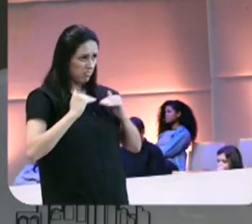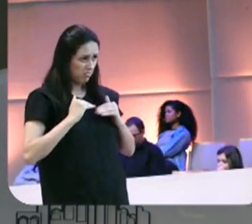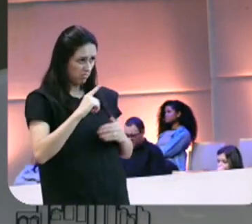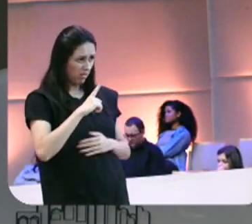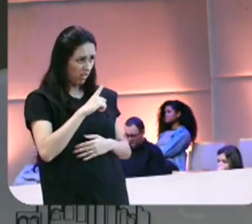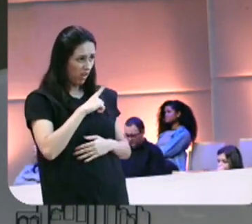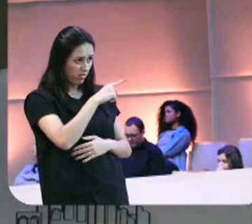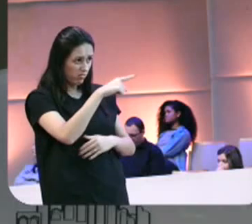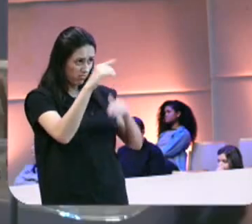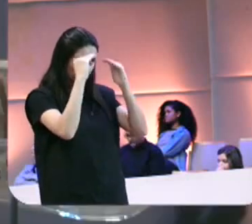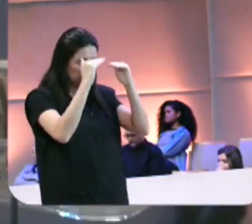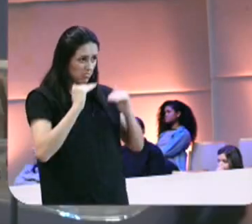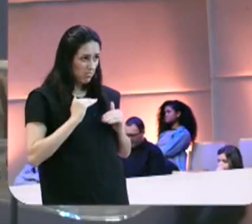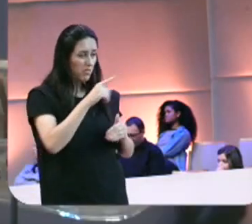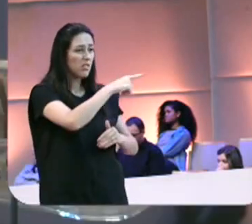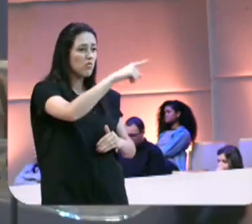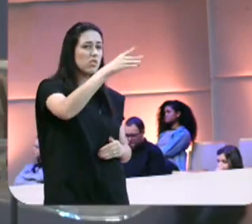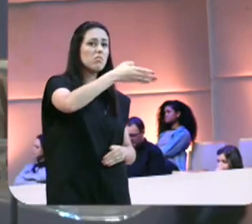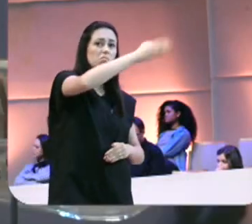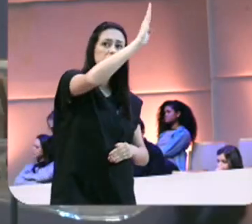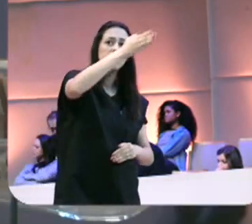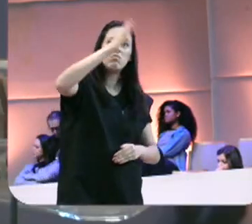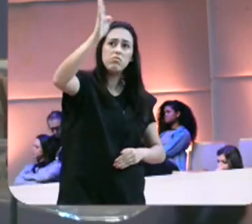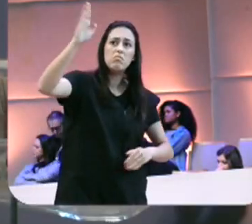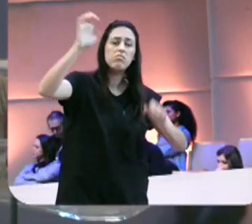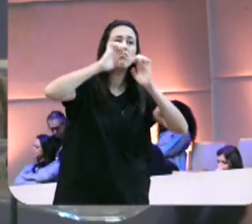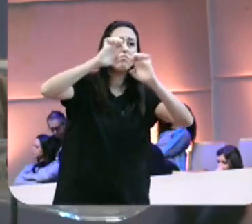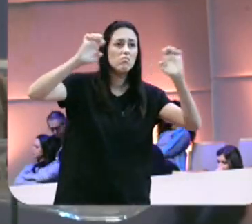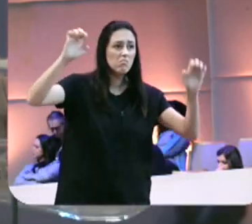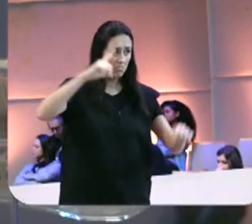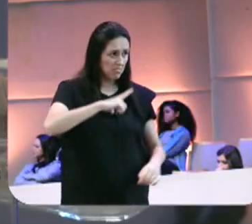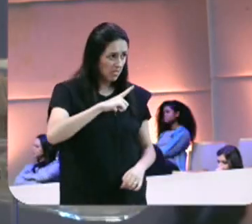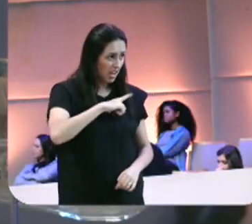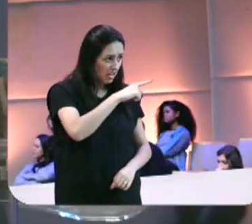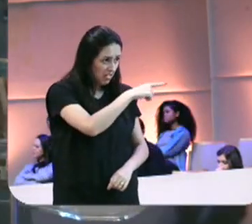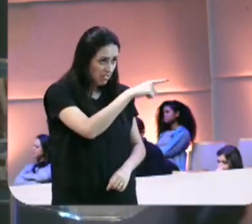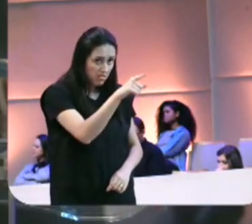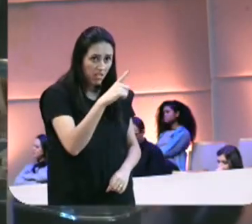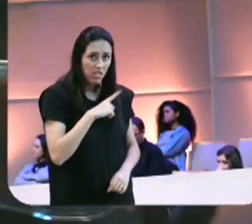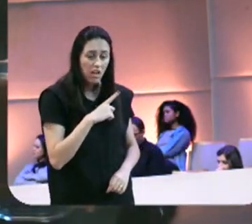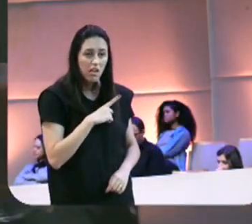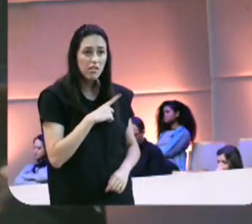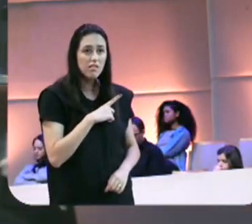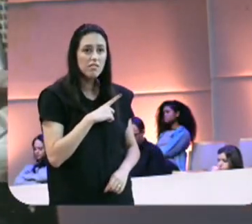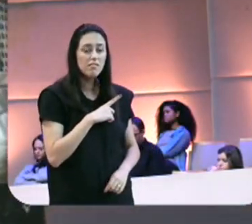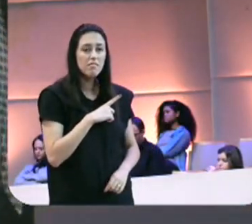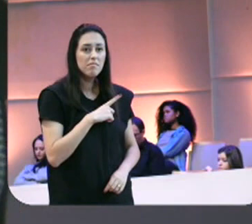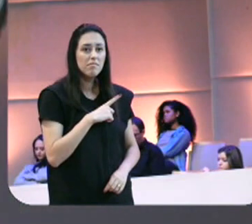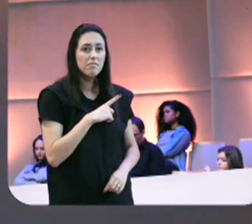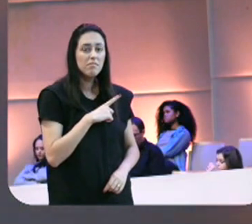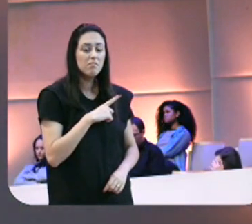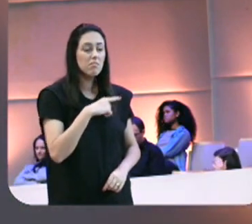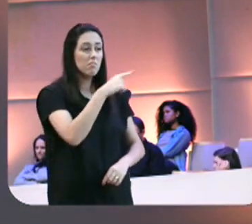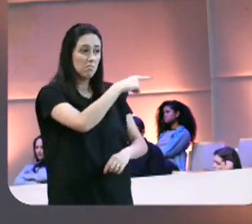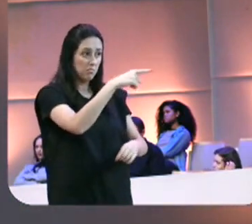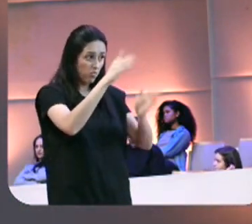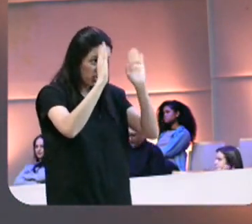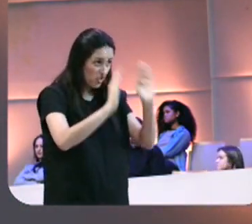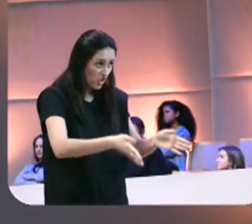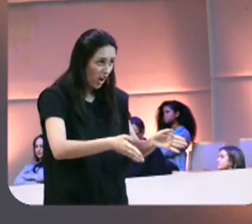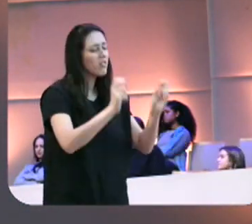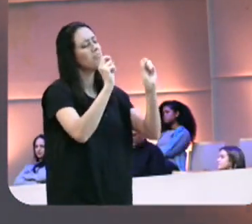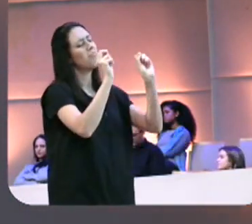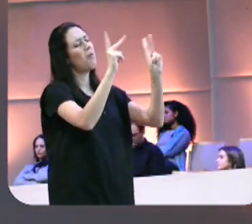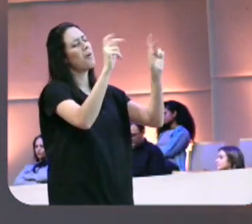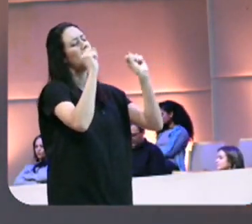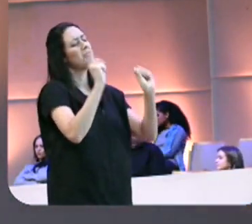você? Vá e faça discípulos. E então, depois dessa pergunta, Jesus pode dizer: vinde benditos do meu Pai,